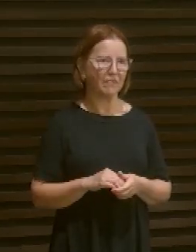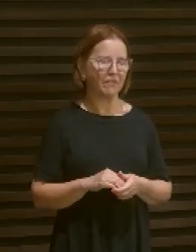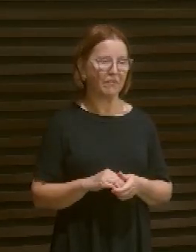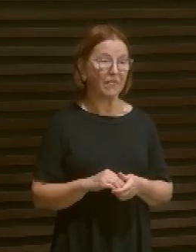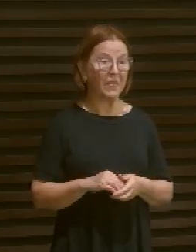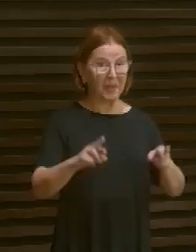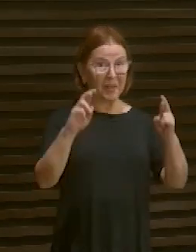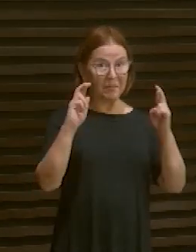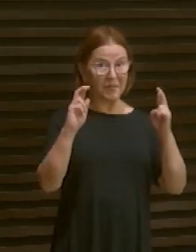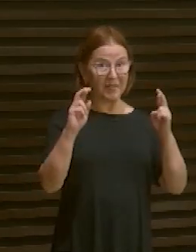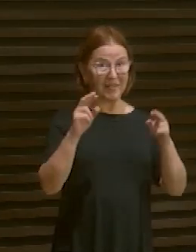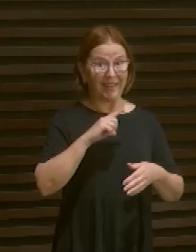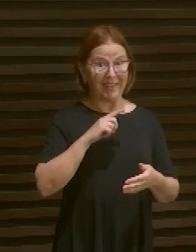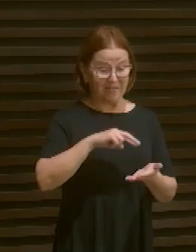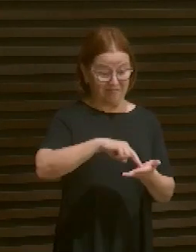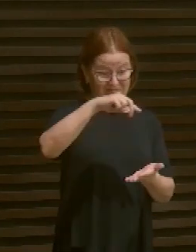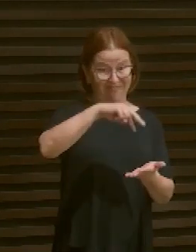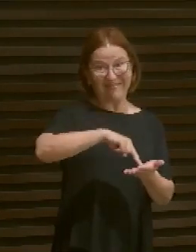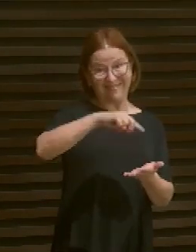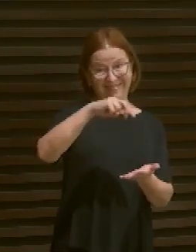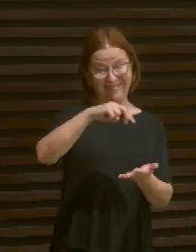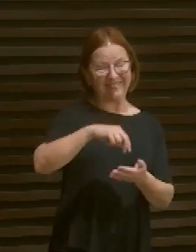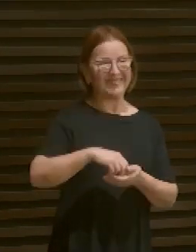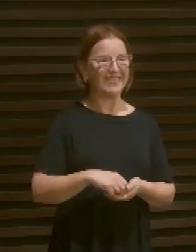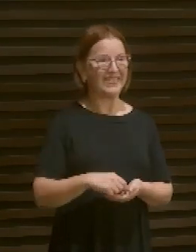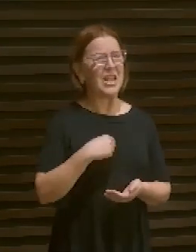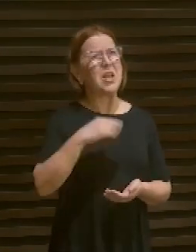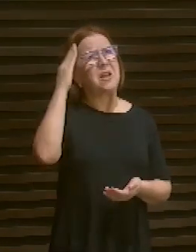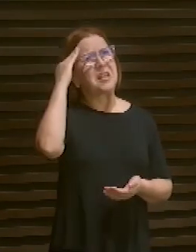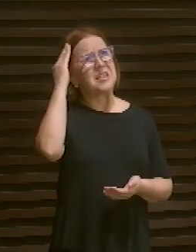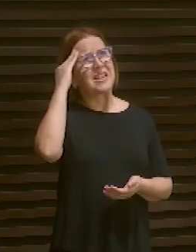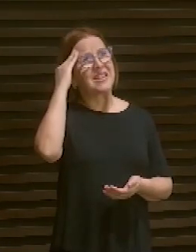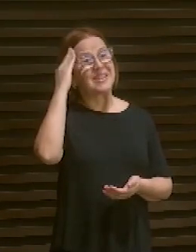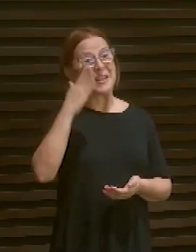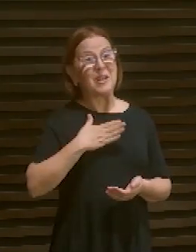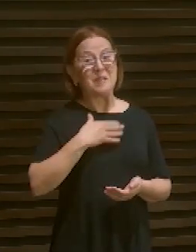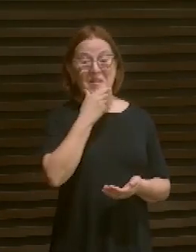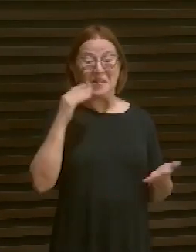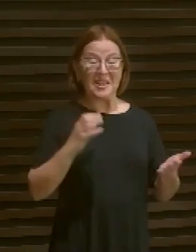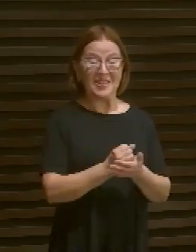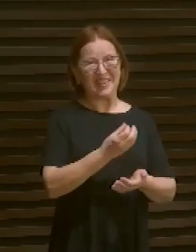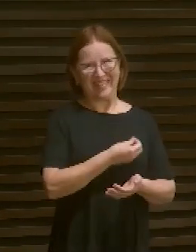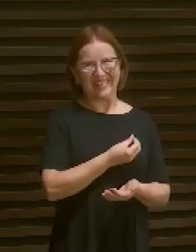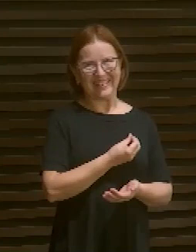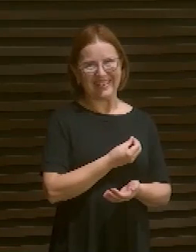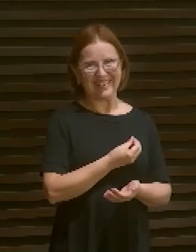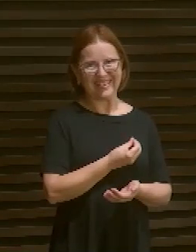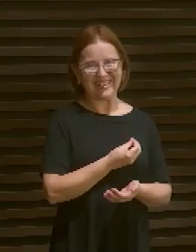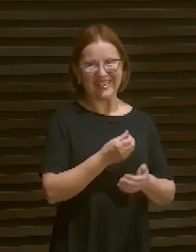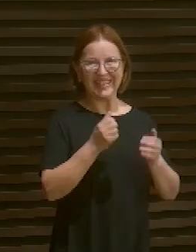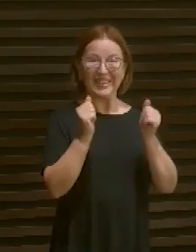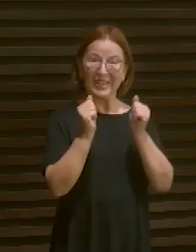A esperança tem uma exultação. Eu sei que o meu Redentor vive, e com